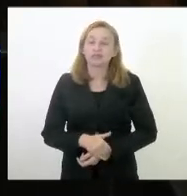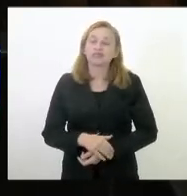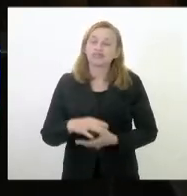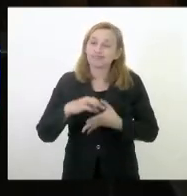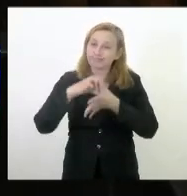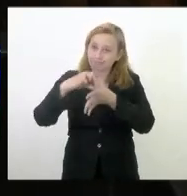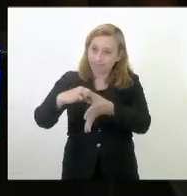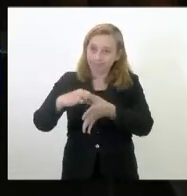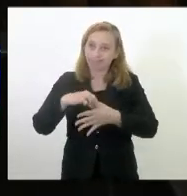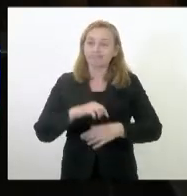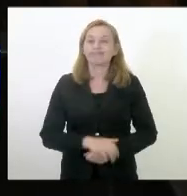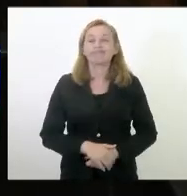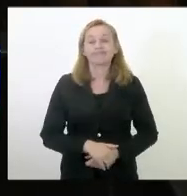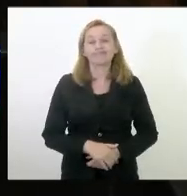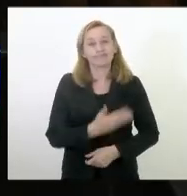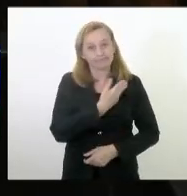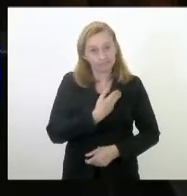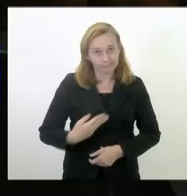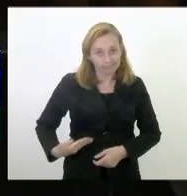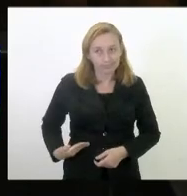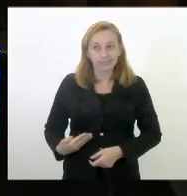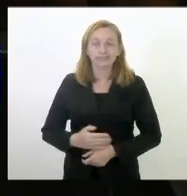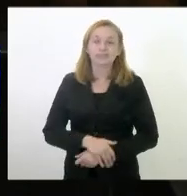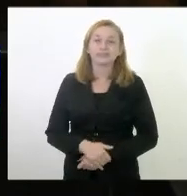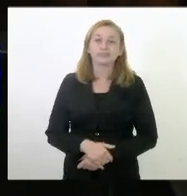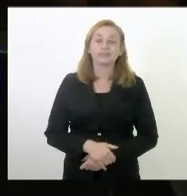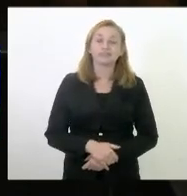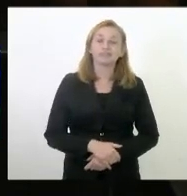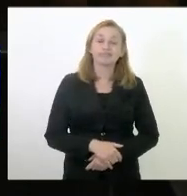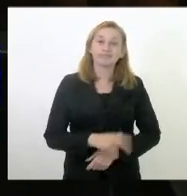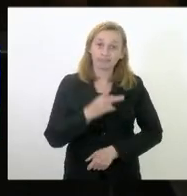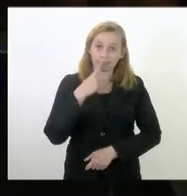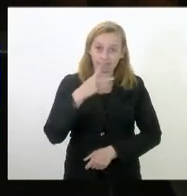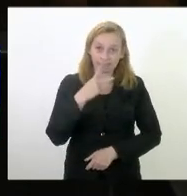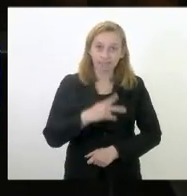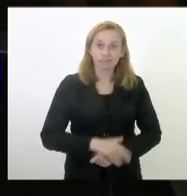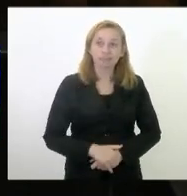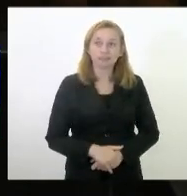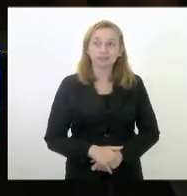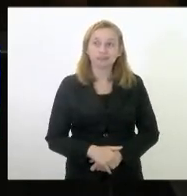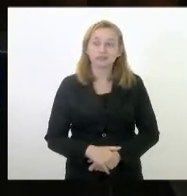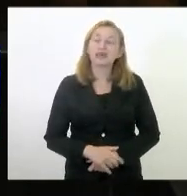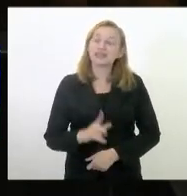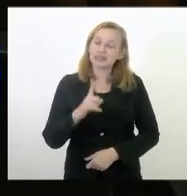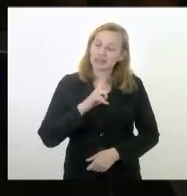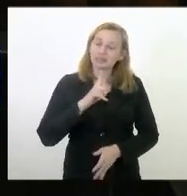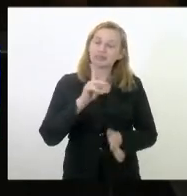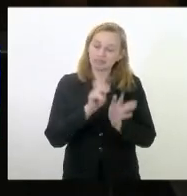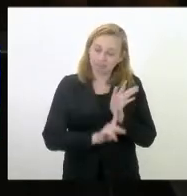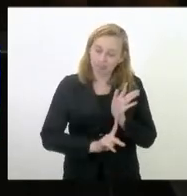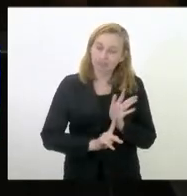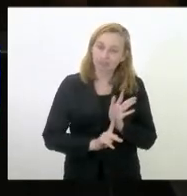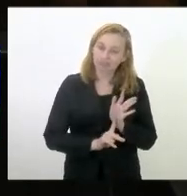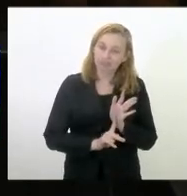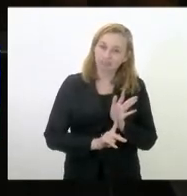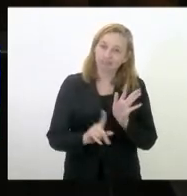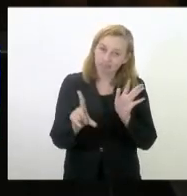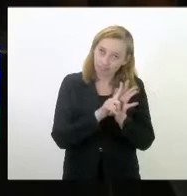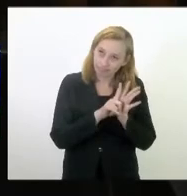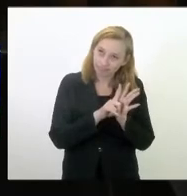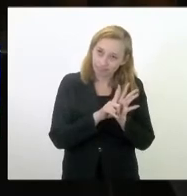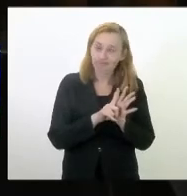líder, líder do governo, para dizer o seguinte: nós temos um projeto de lei que